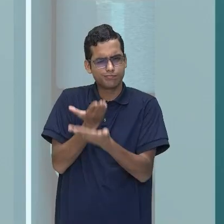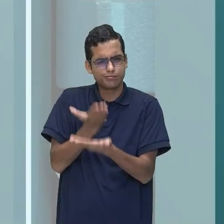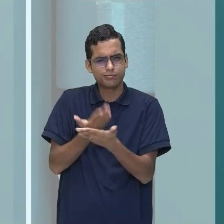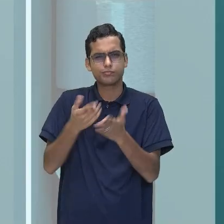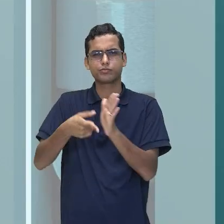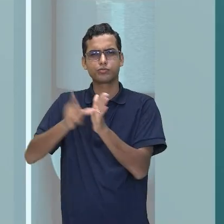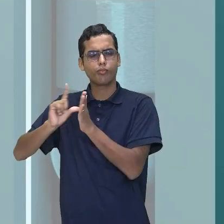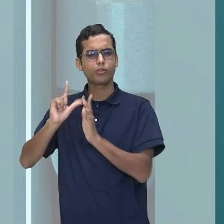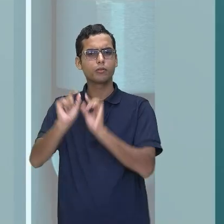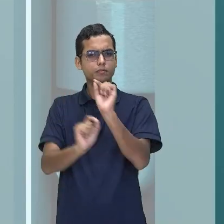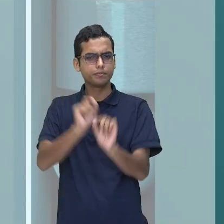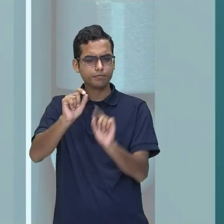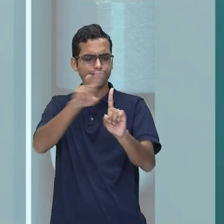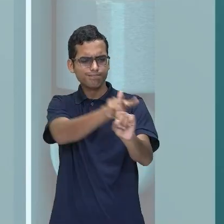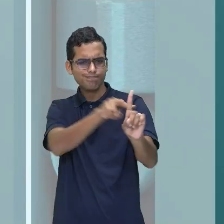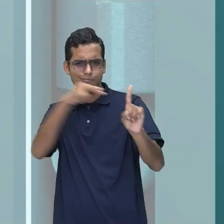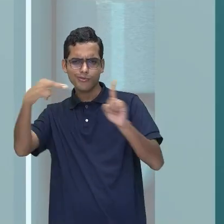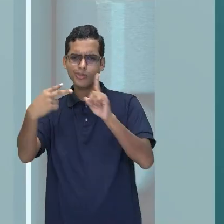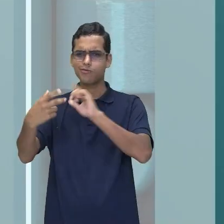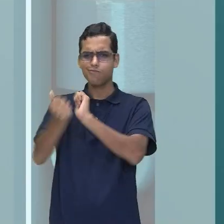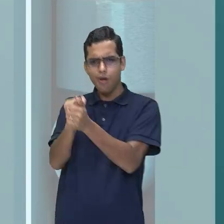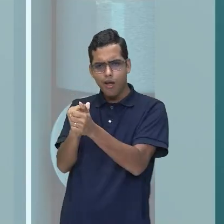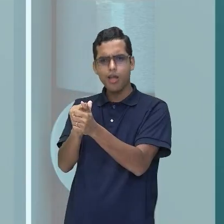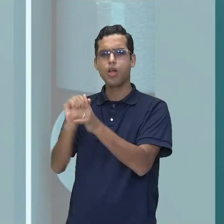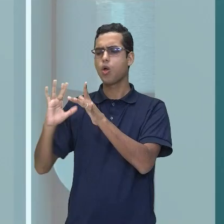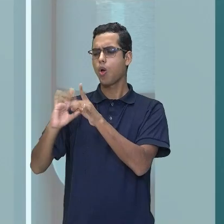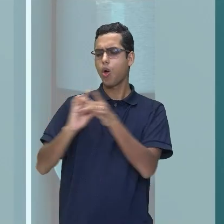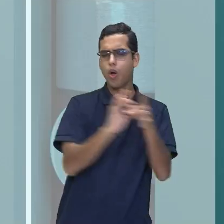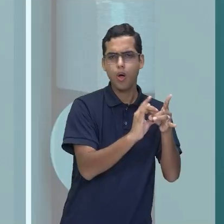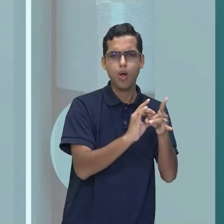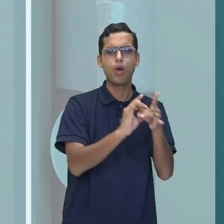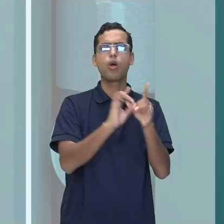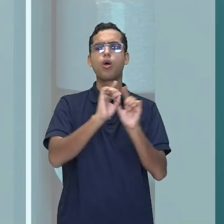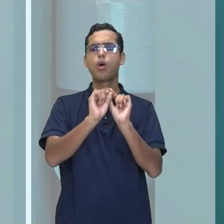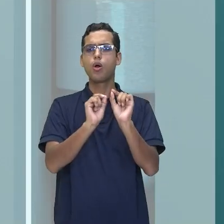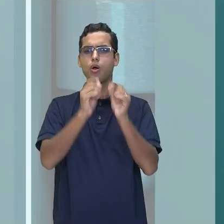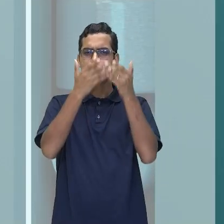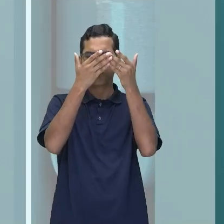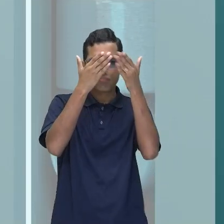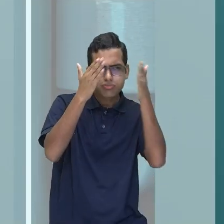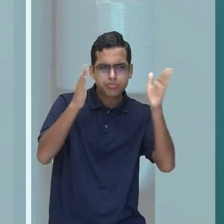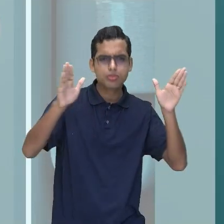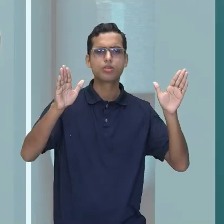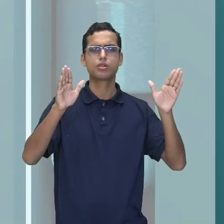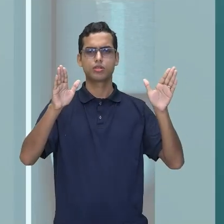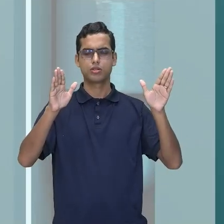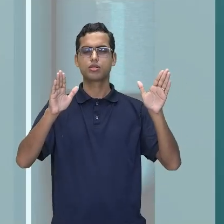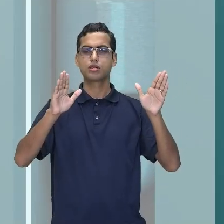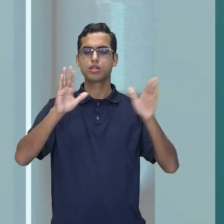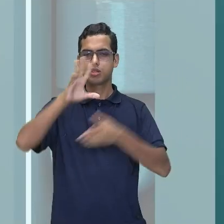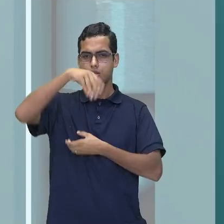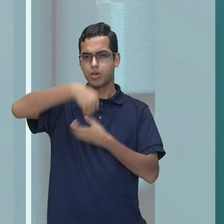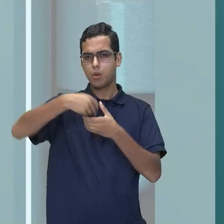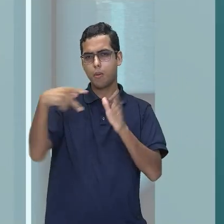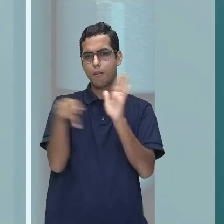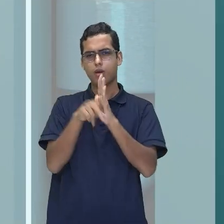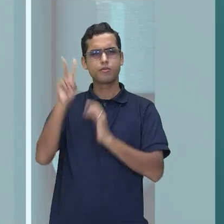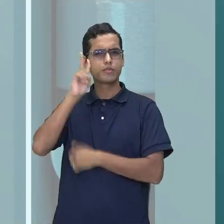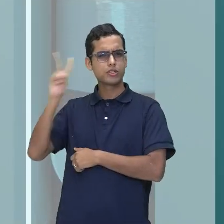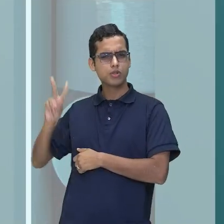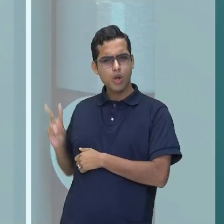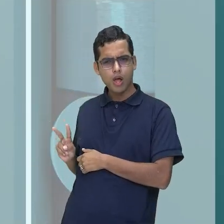visão do esporte num contexto mais amplo, no contexto histórico, como que